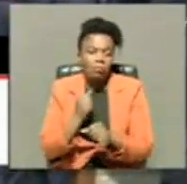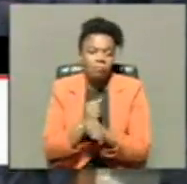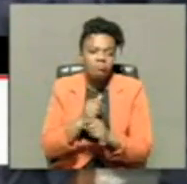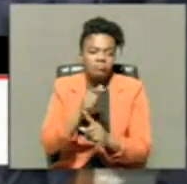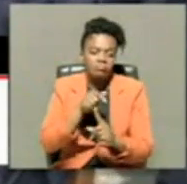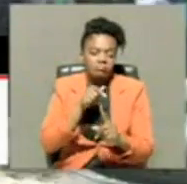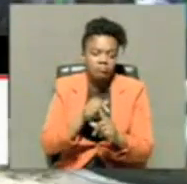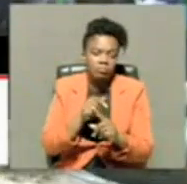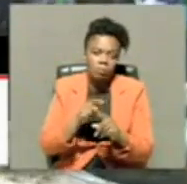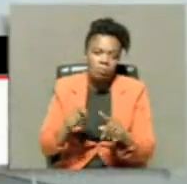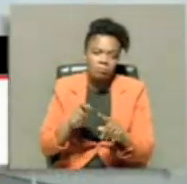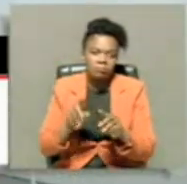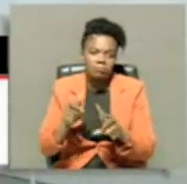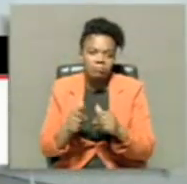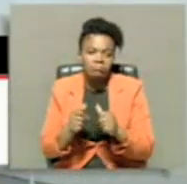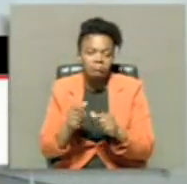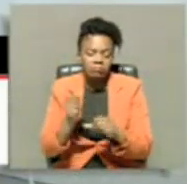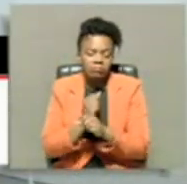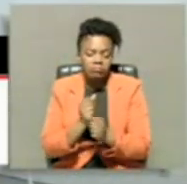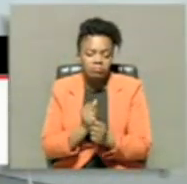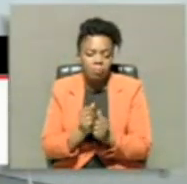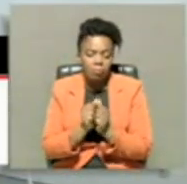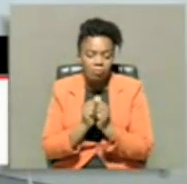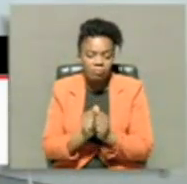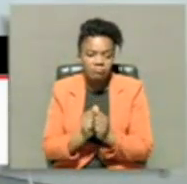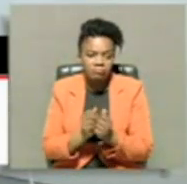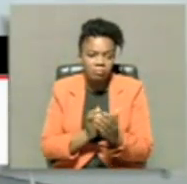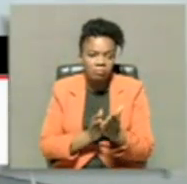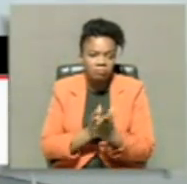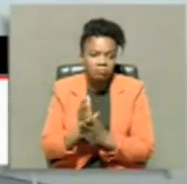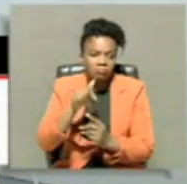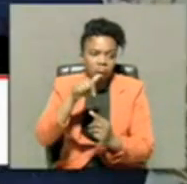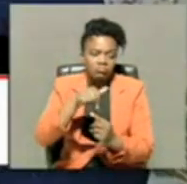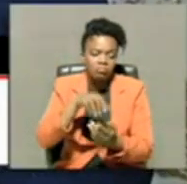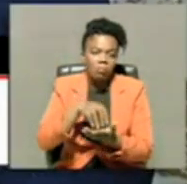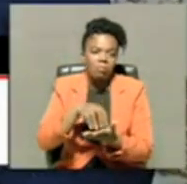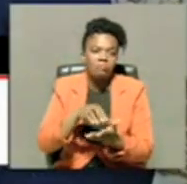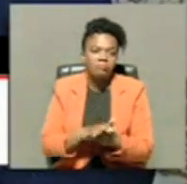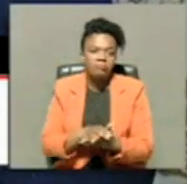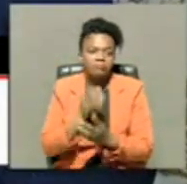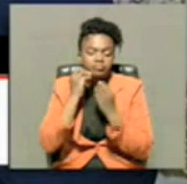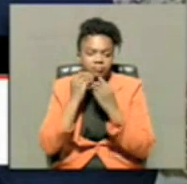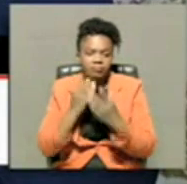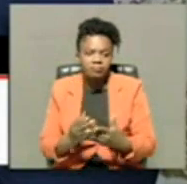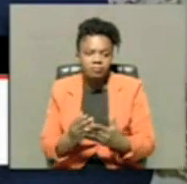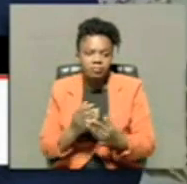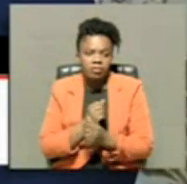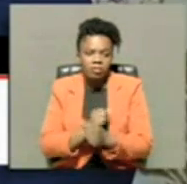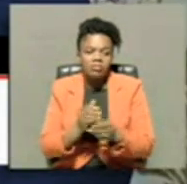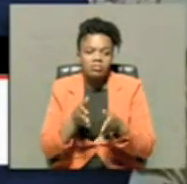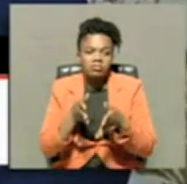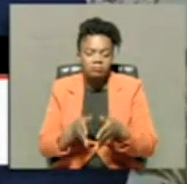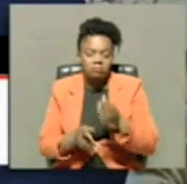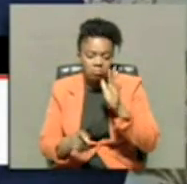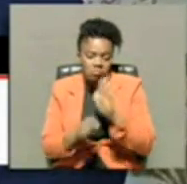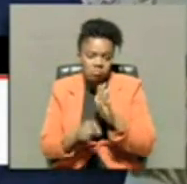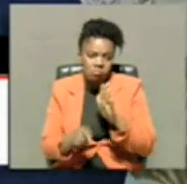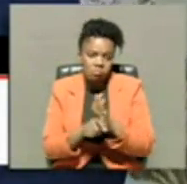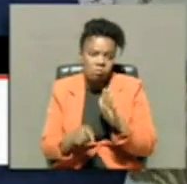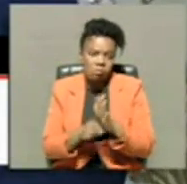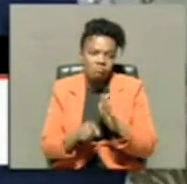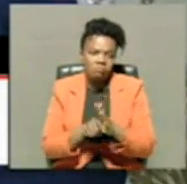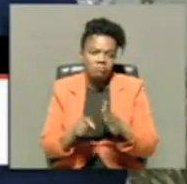envolvidas, direta e indiretamente, neste evento. Fazer uma segurança exemplar. Nós